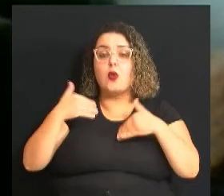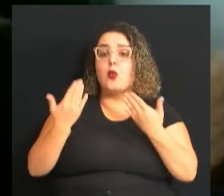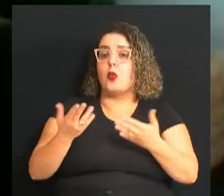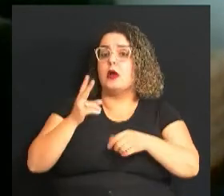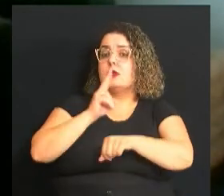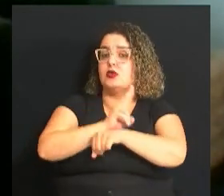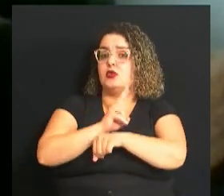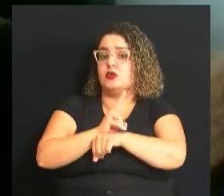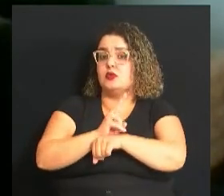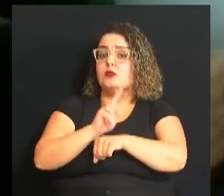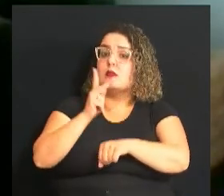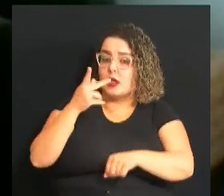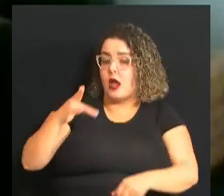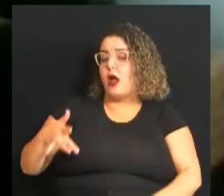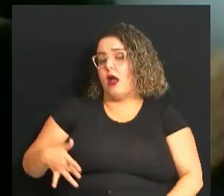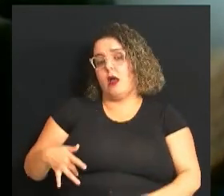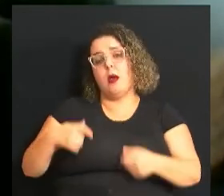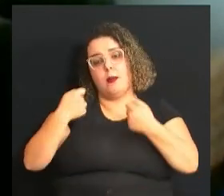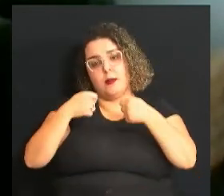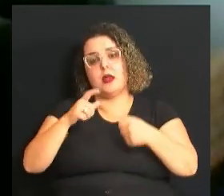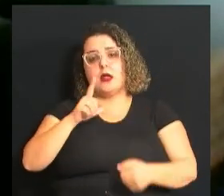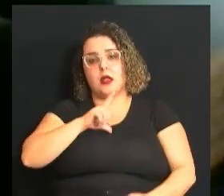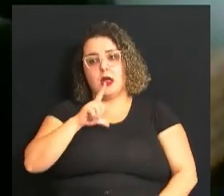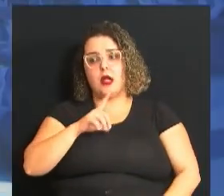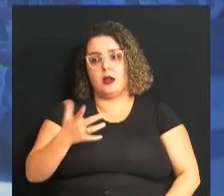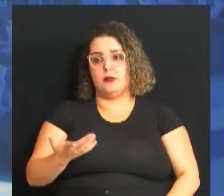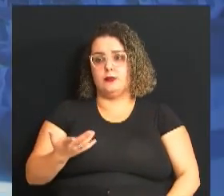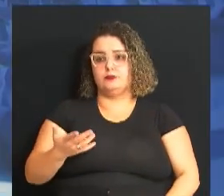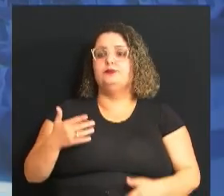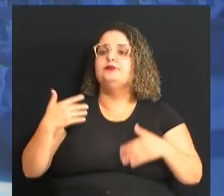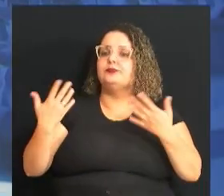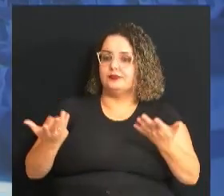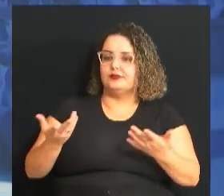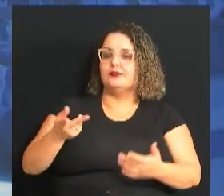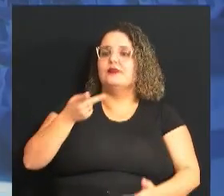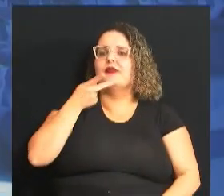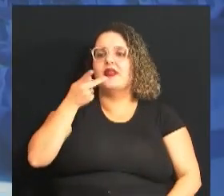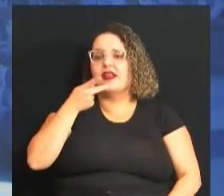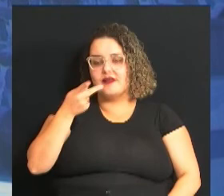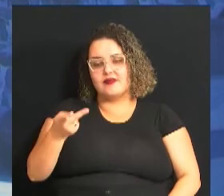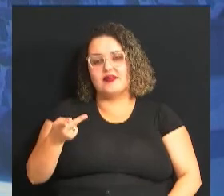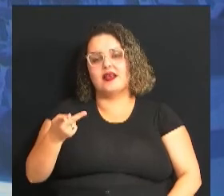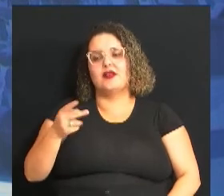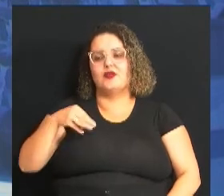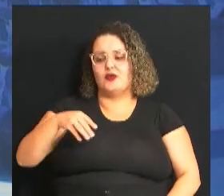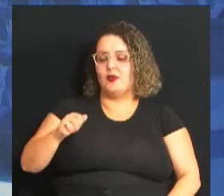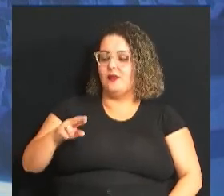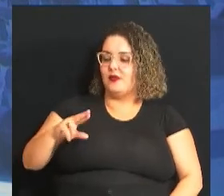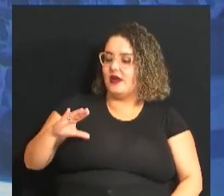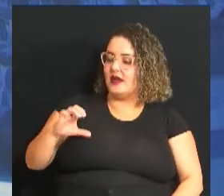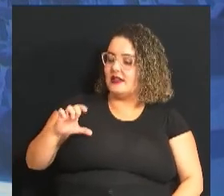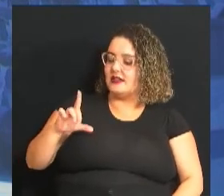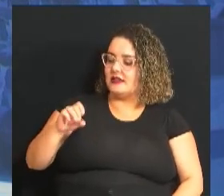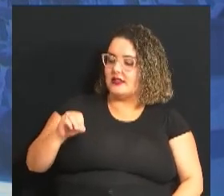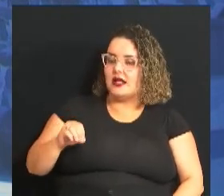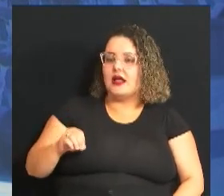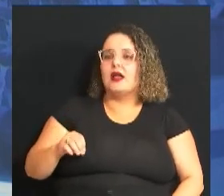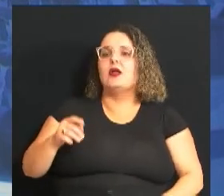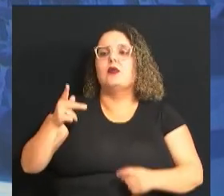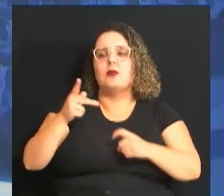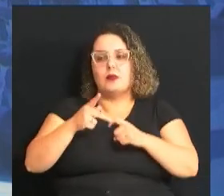aquela hepatite você precisará ter. Aí então o recado do Marcelo Otsuka, médico